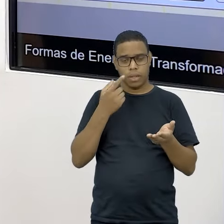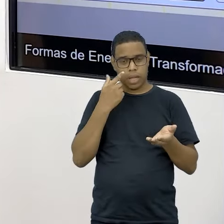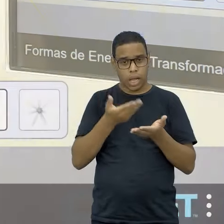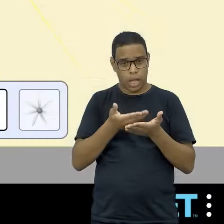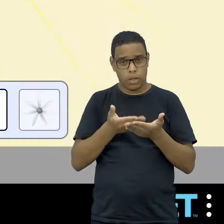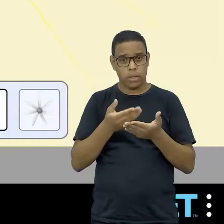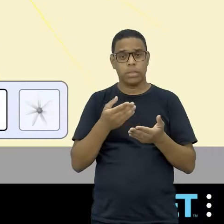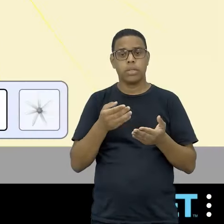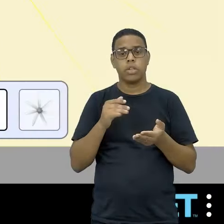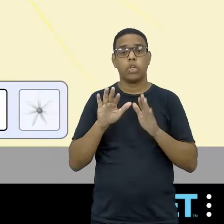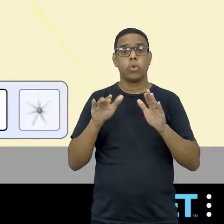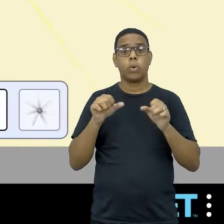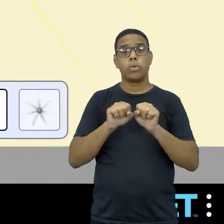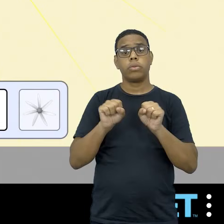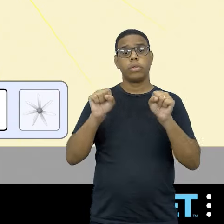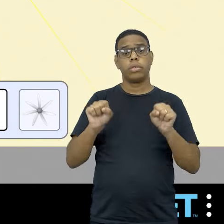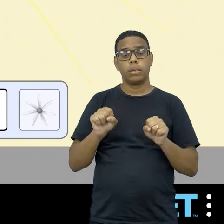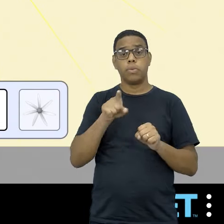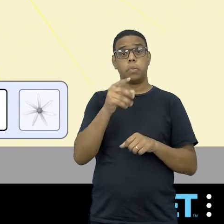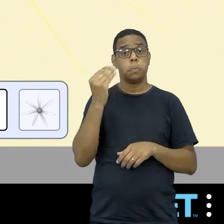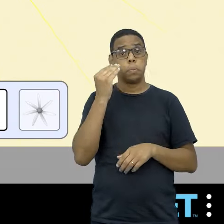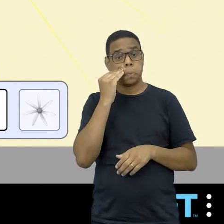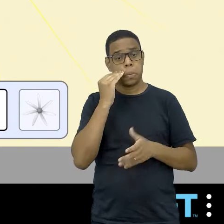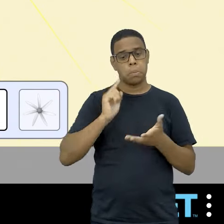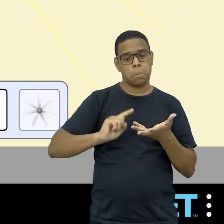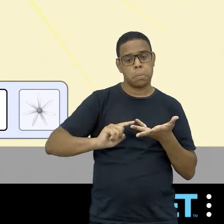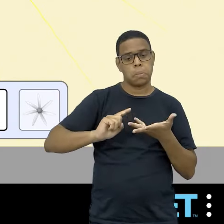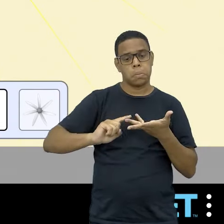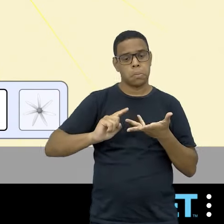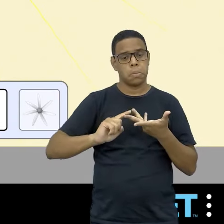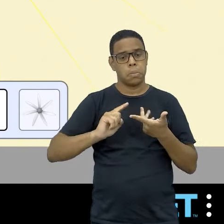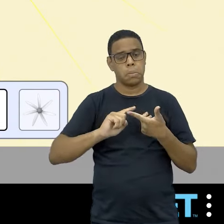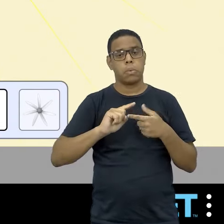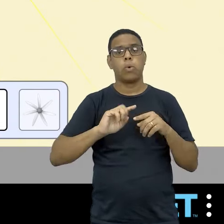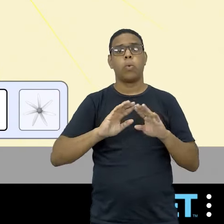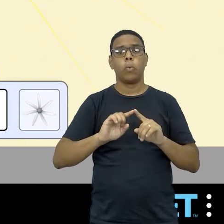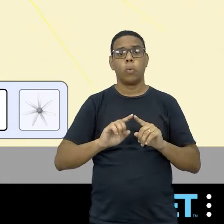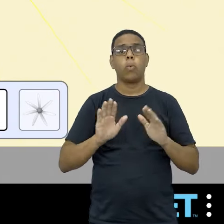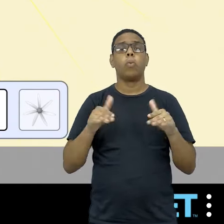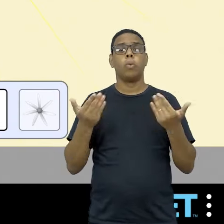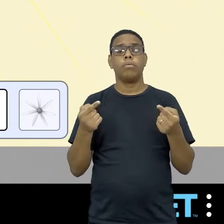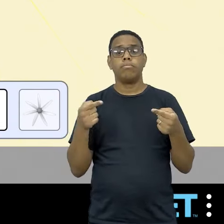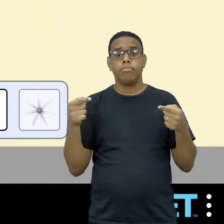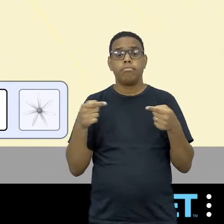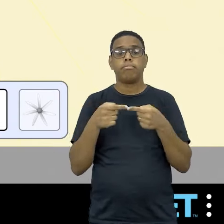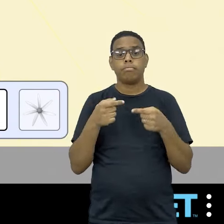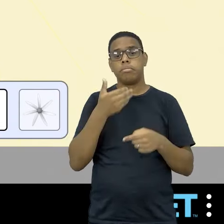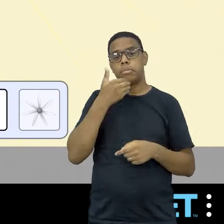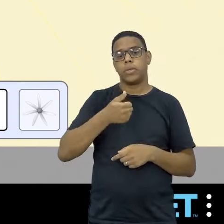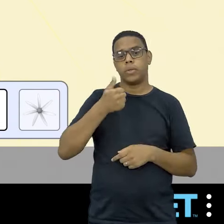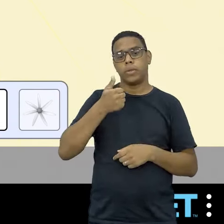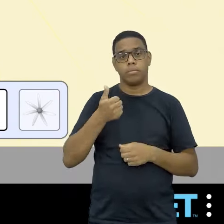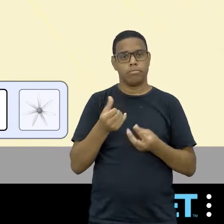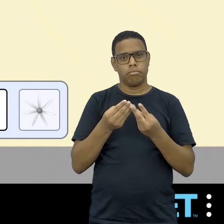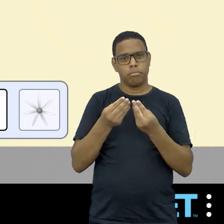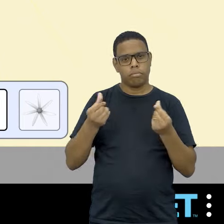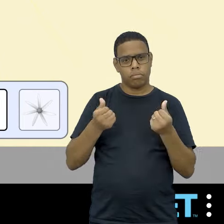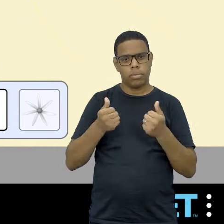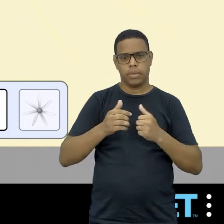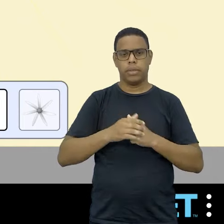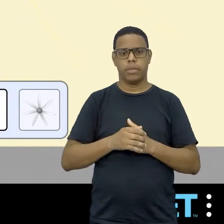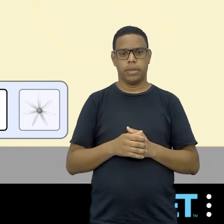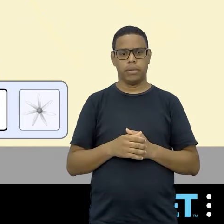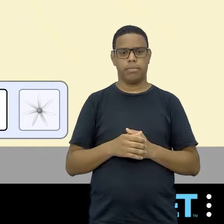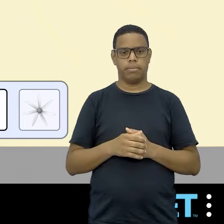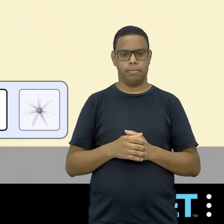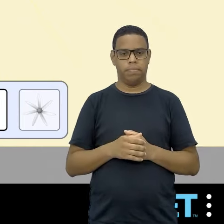para ver qual o sistema que você vai testando aí, de repente, você verificar qual o sistema mais eficiente. Tem aqui um